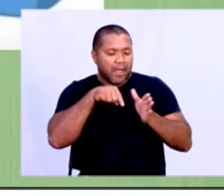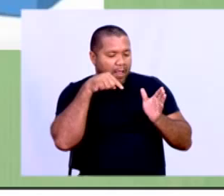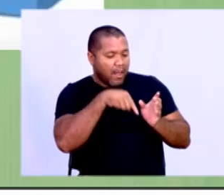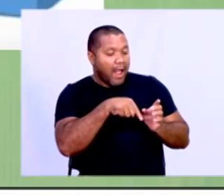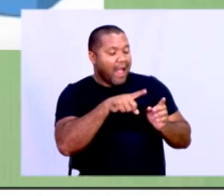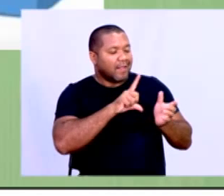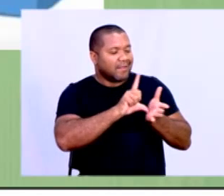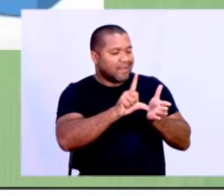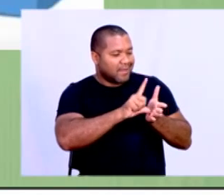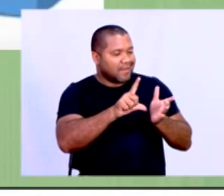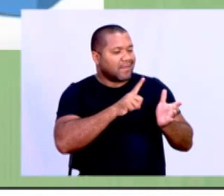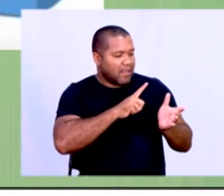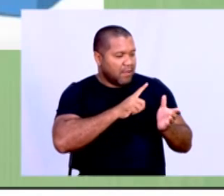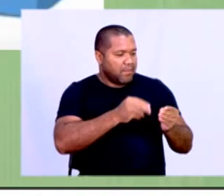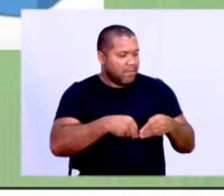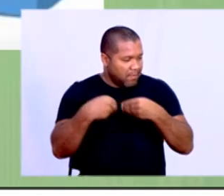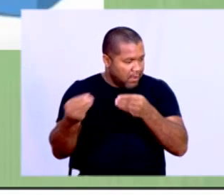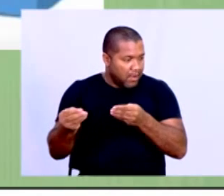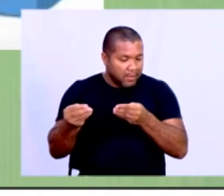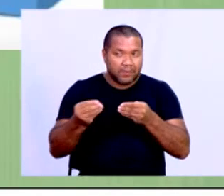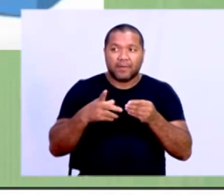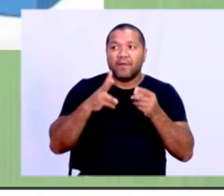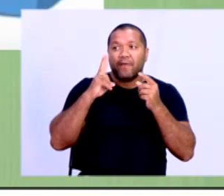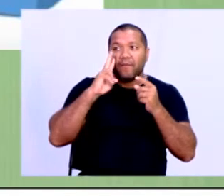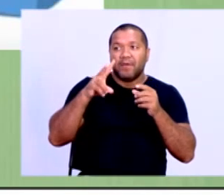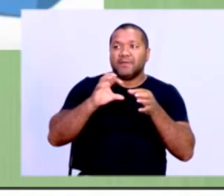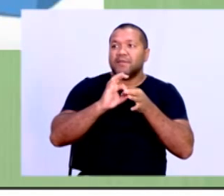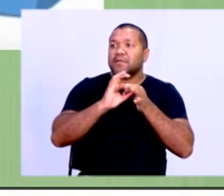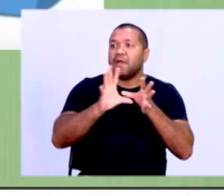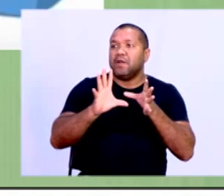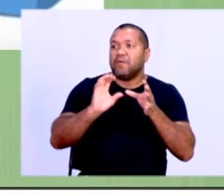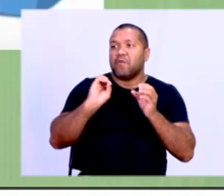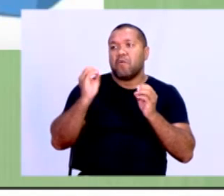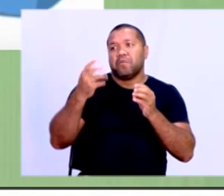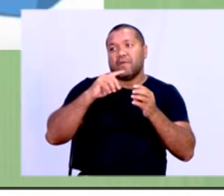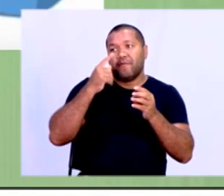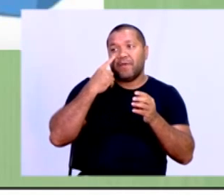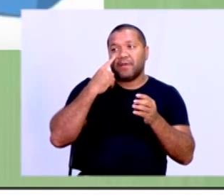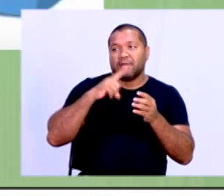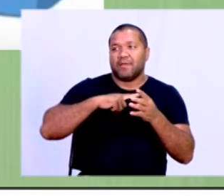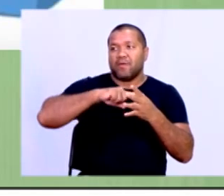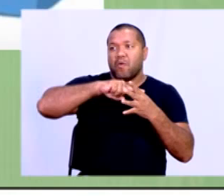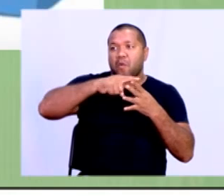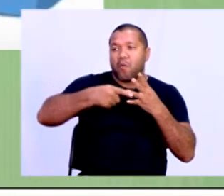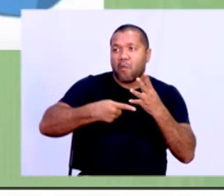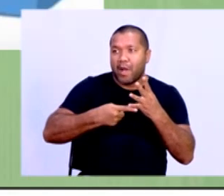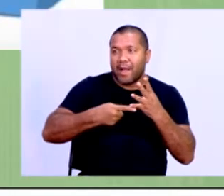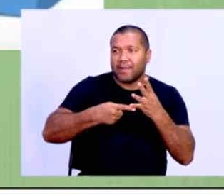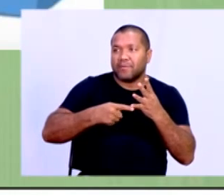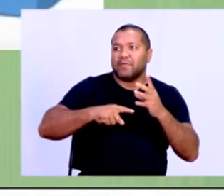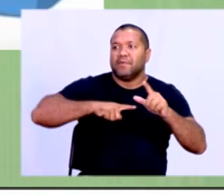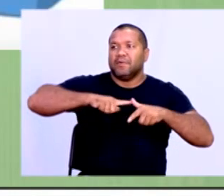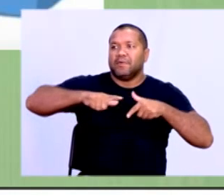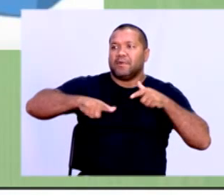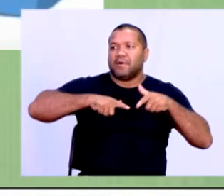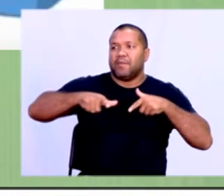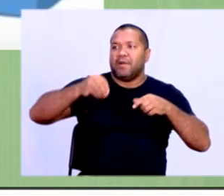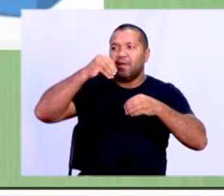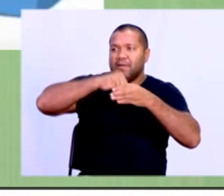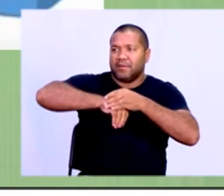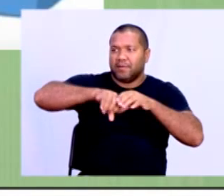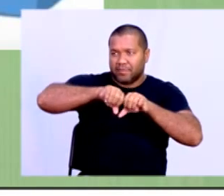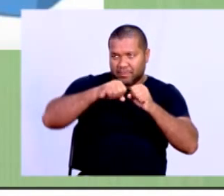dos livros. Então, eu já tenho 4 funcionalidades do sistema. Então, as